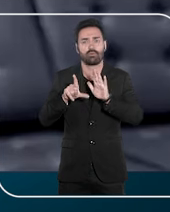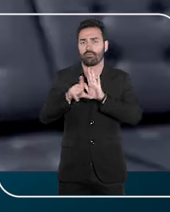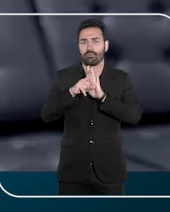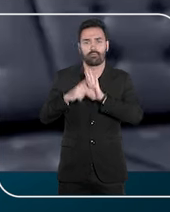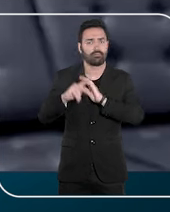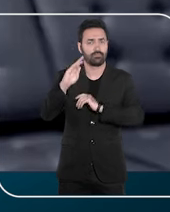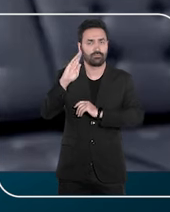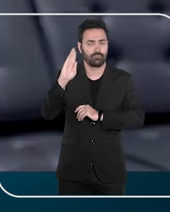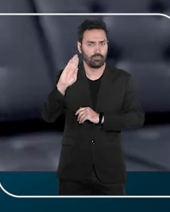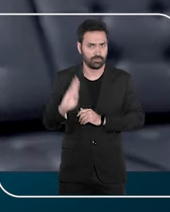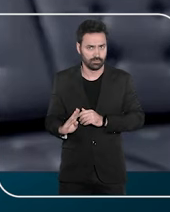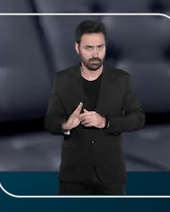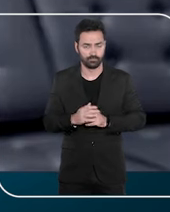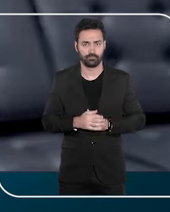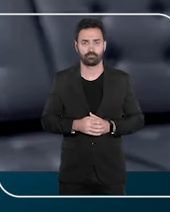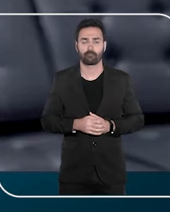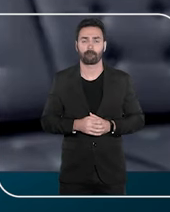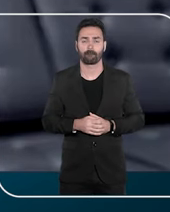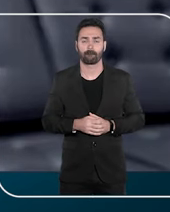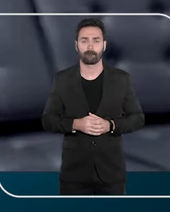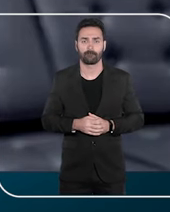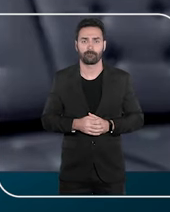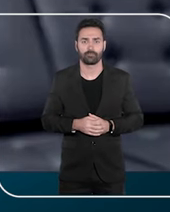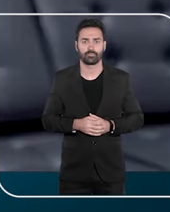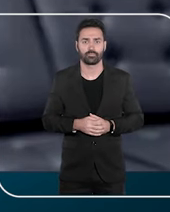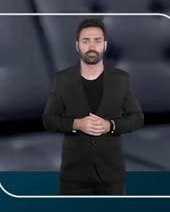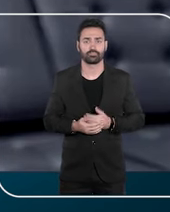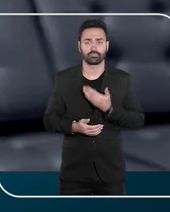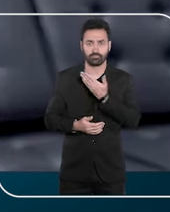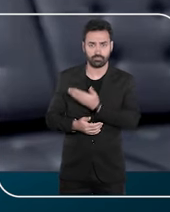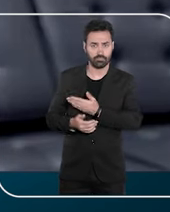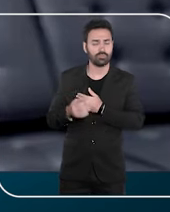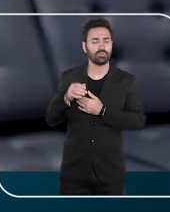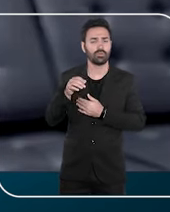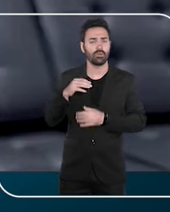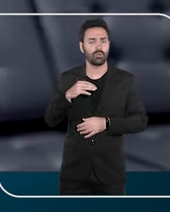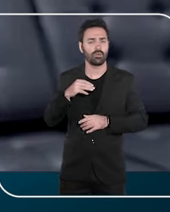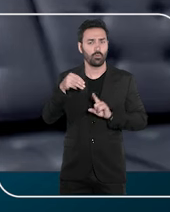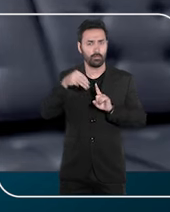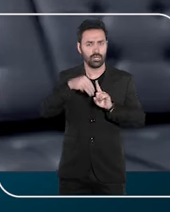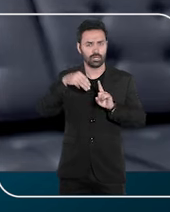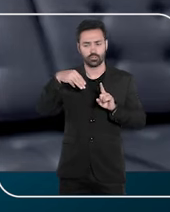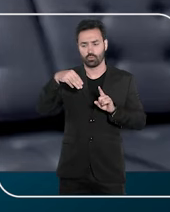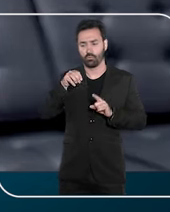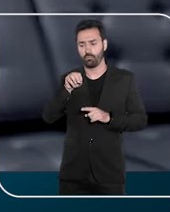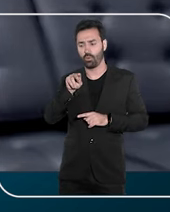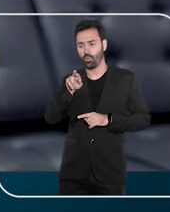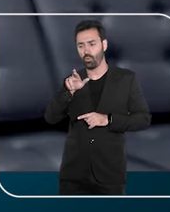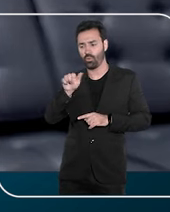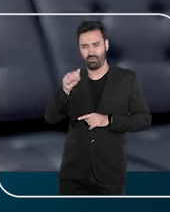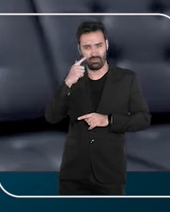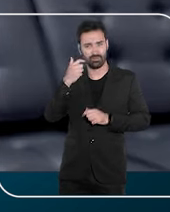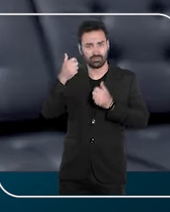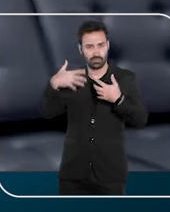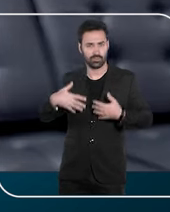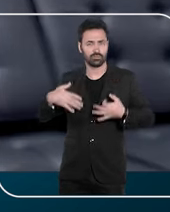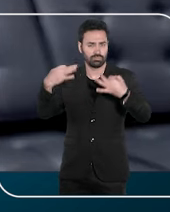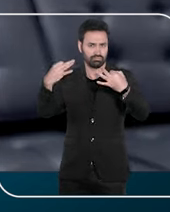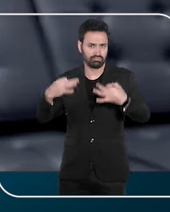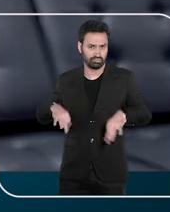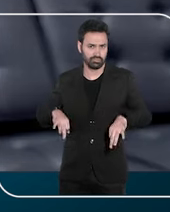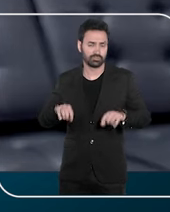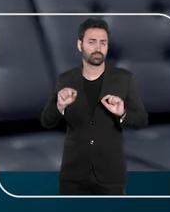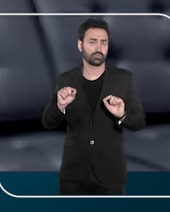o ministro Moura Ribeiro, que nós não podemos conceber a existência de